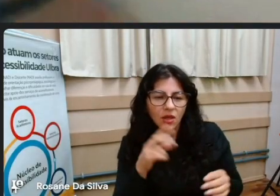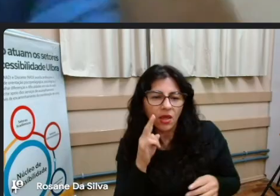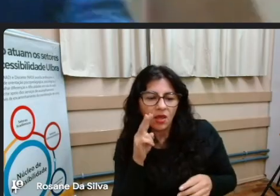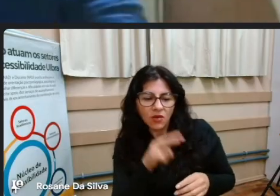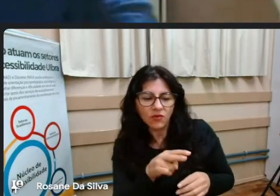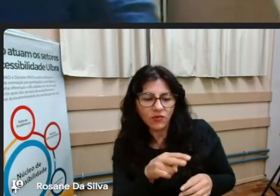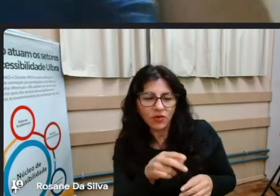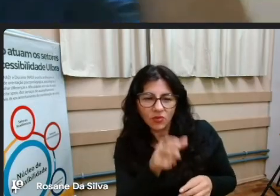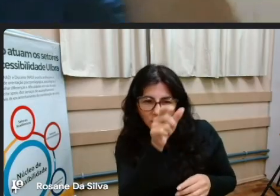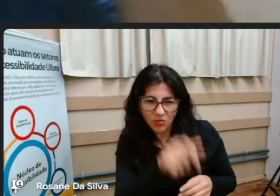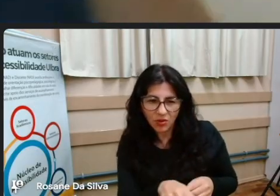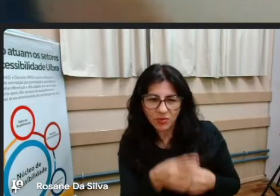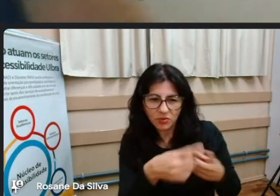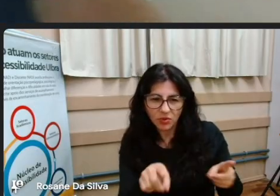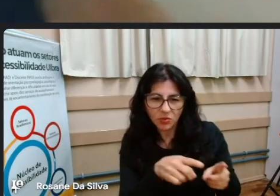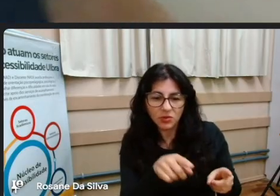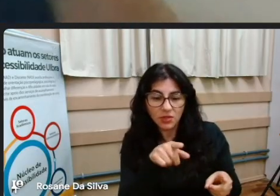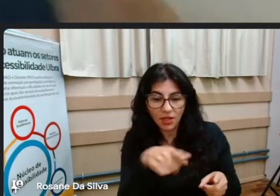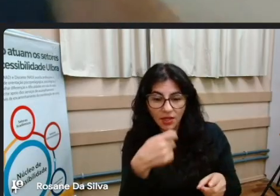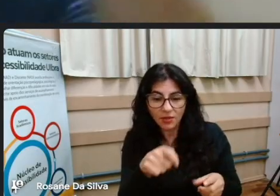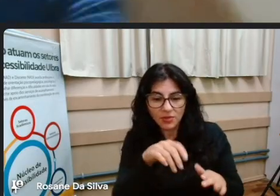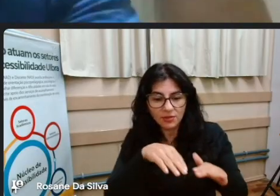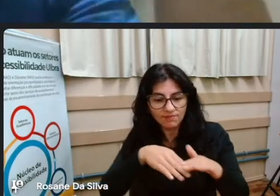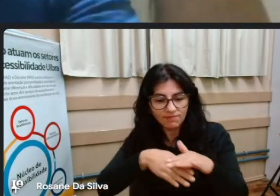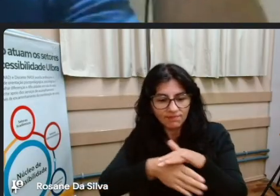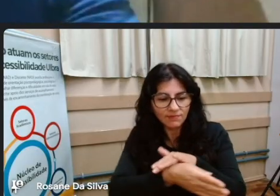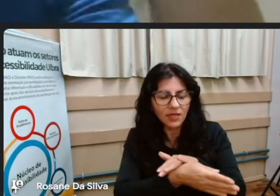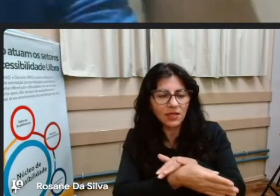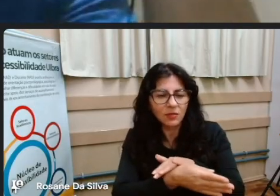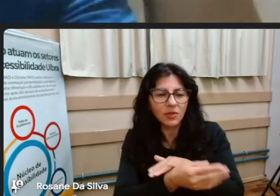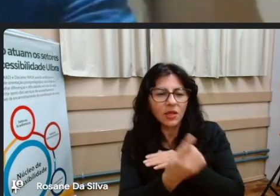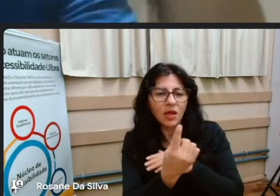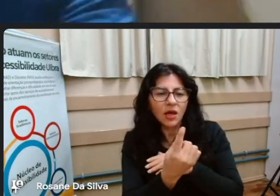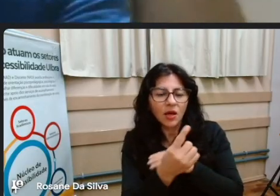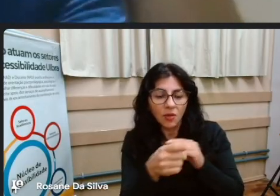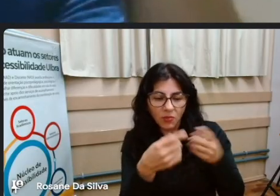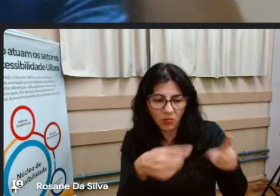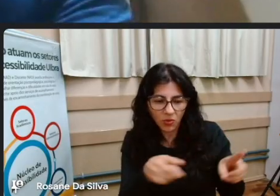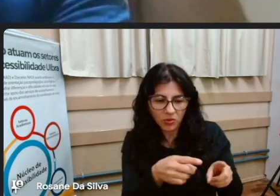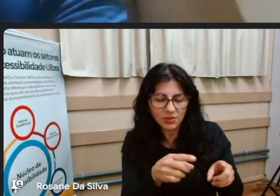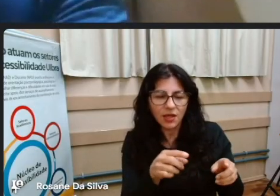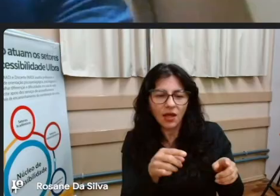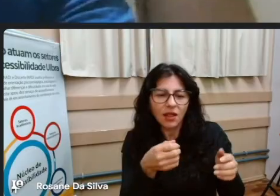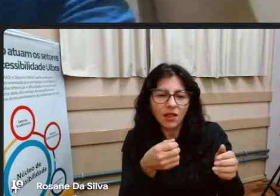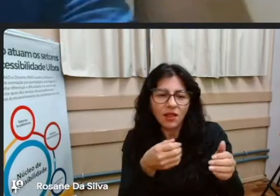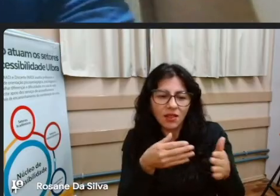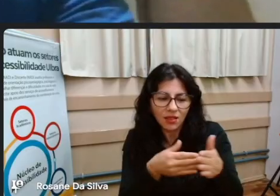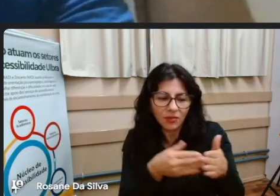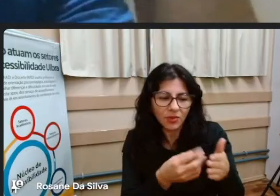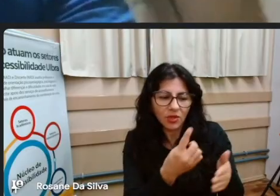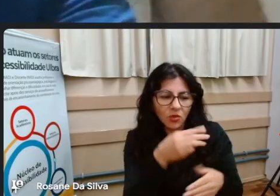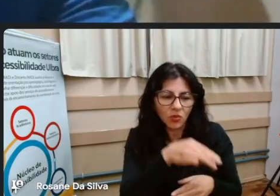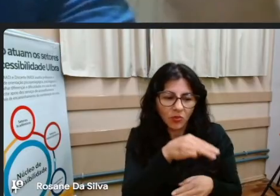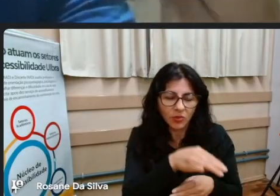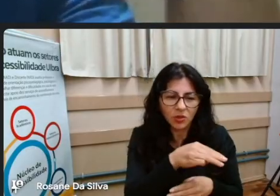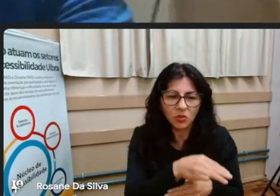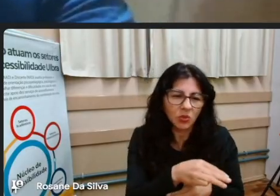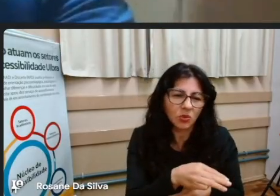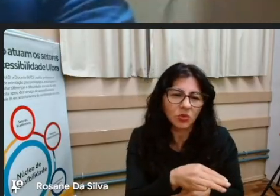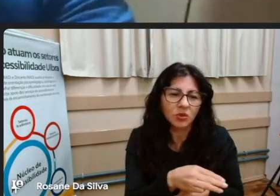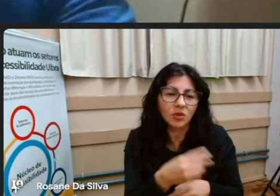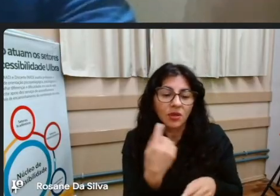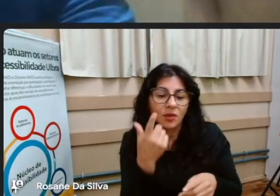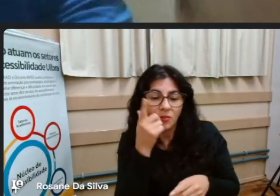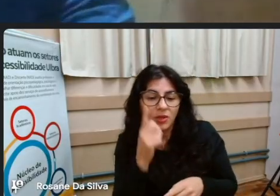né Eu vi uma vez um músico comentando que ele tinha agora que adaptar a música Um minuto e pouco 2 minutos para poder ser